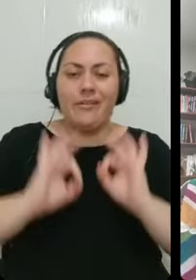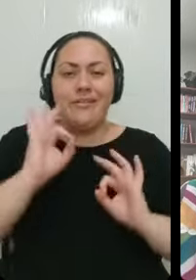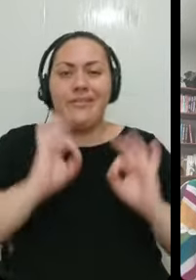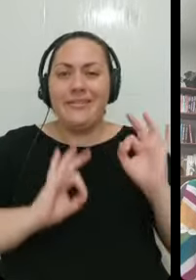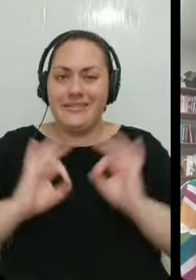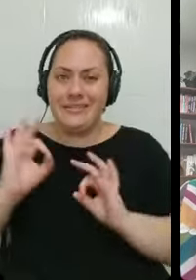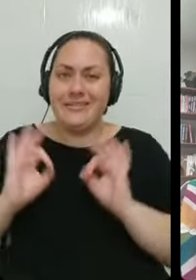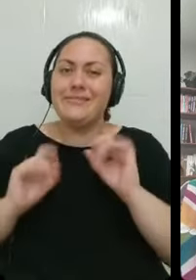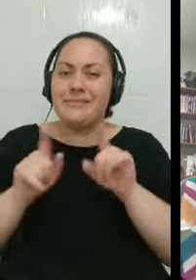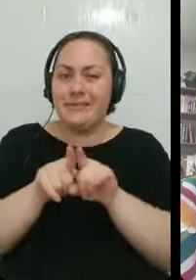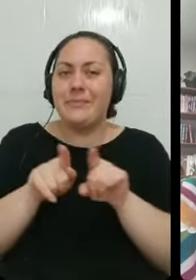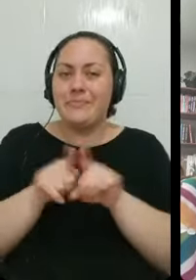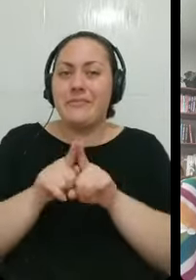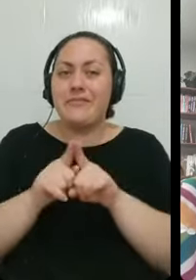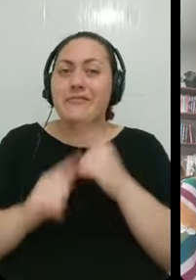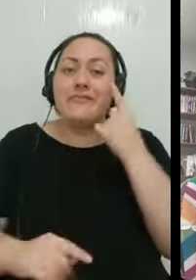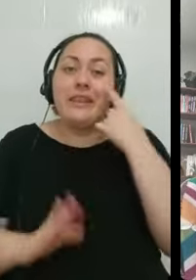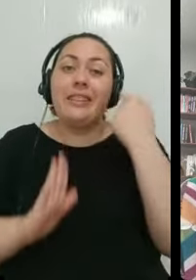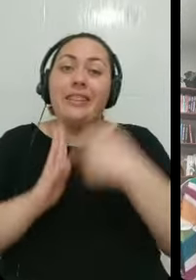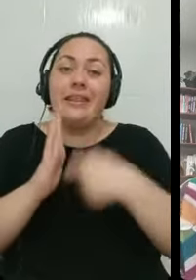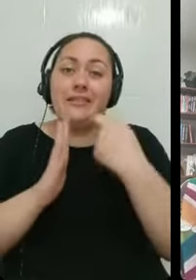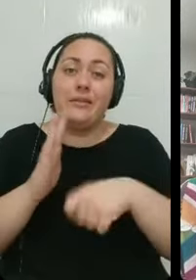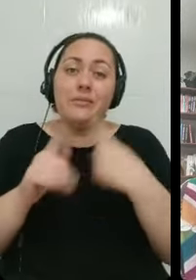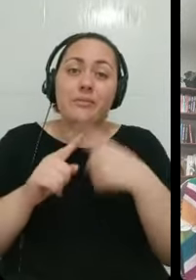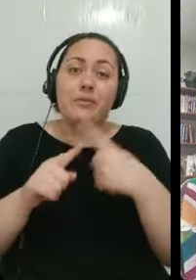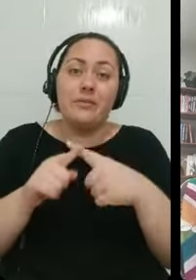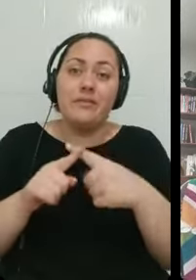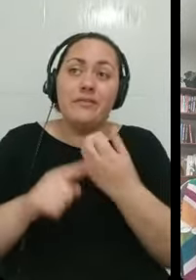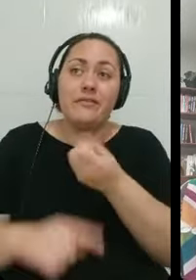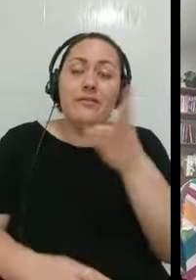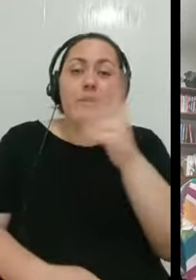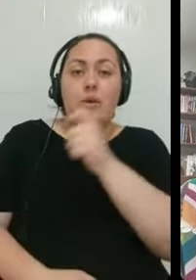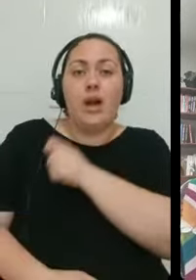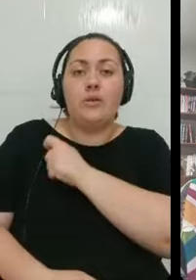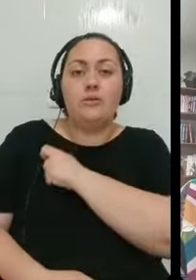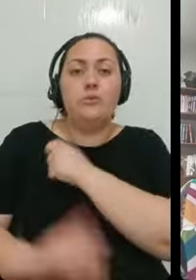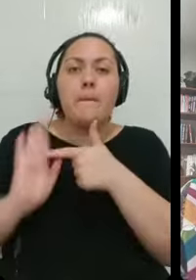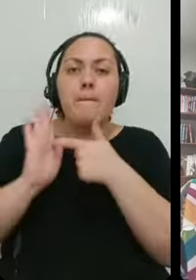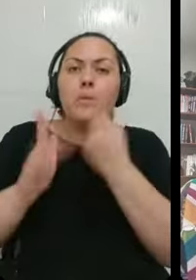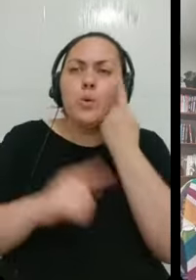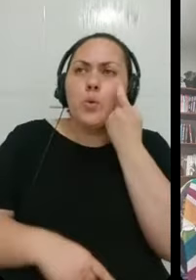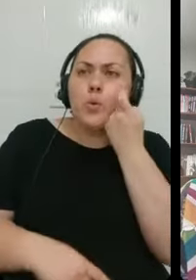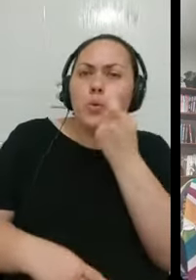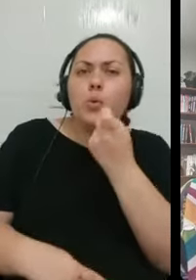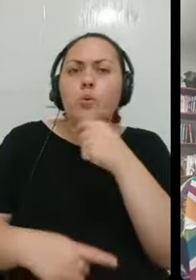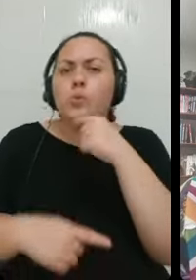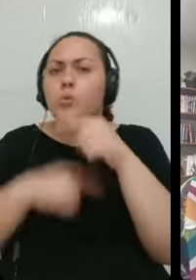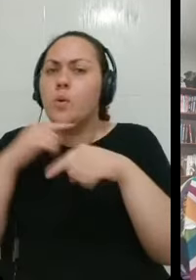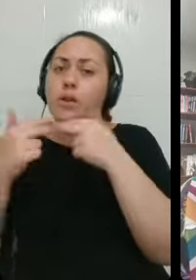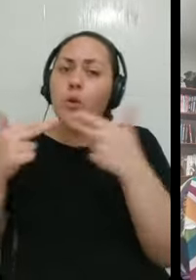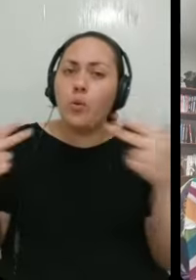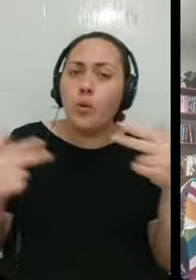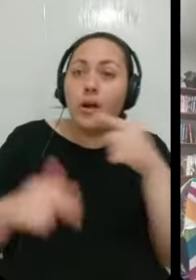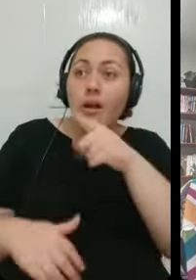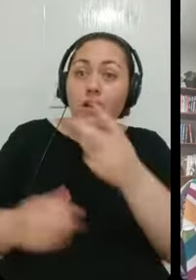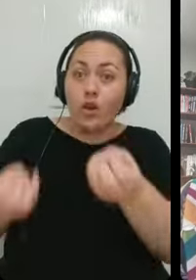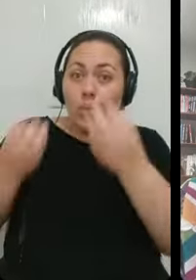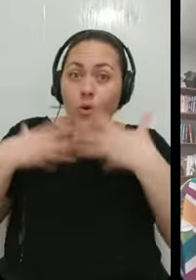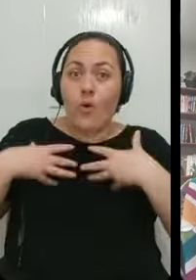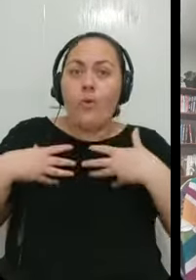dentro do que muitas vezes os alunos trazem, né, de curiosidades, de informações que eles achariam